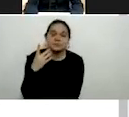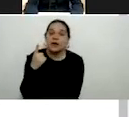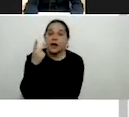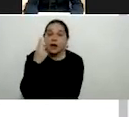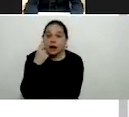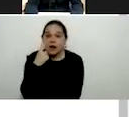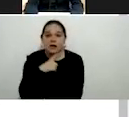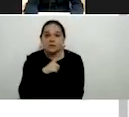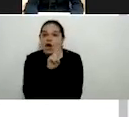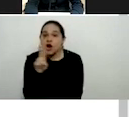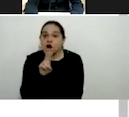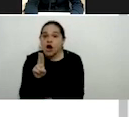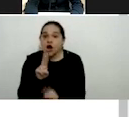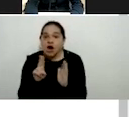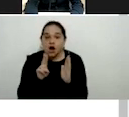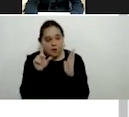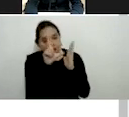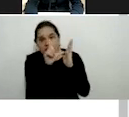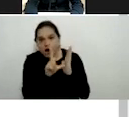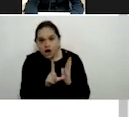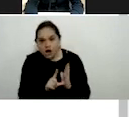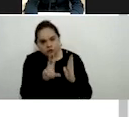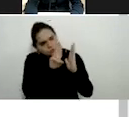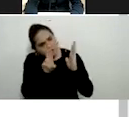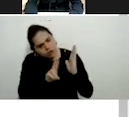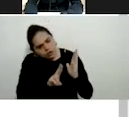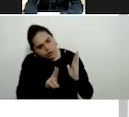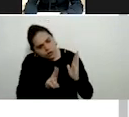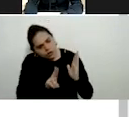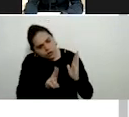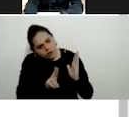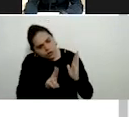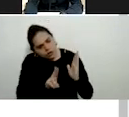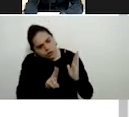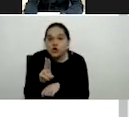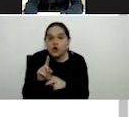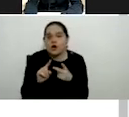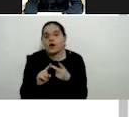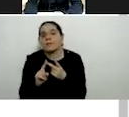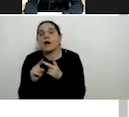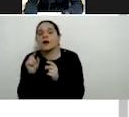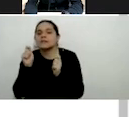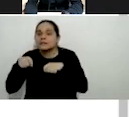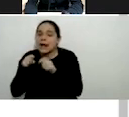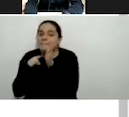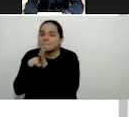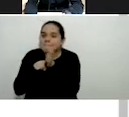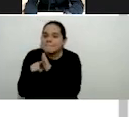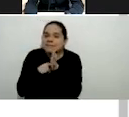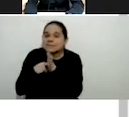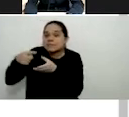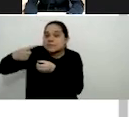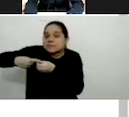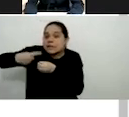encontrar os estabelecimentos pelo nome do estabelecimento, pelo ramo de atividade, pela cidade, pelo